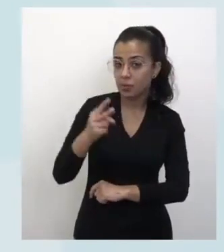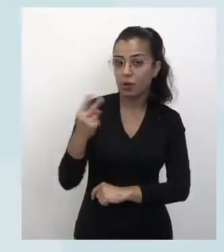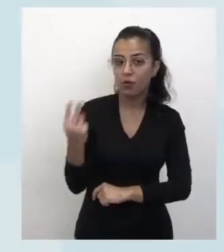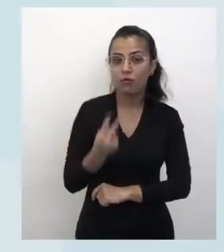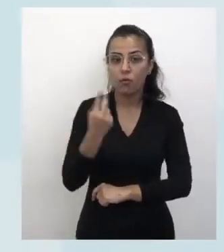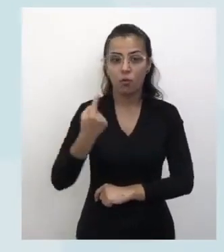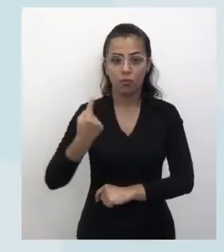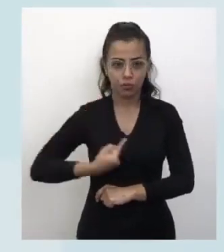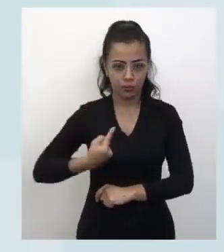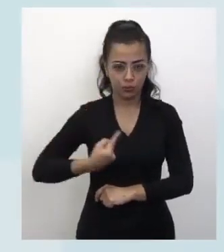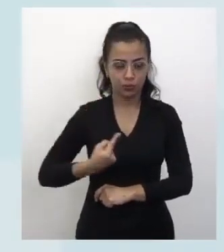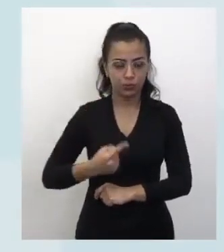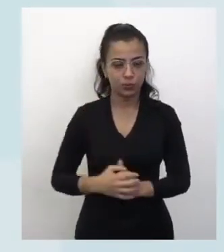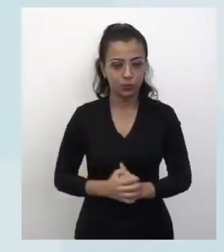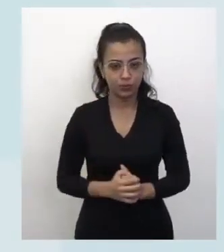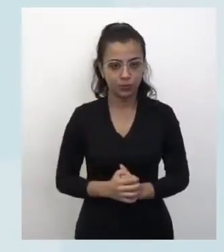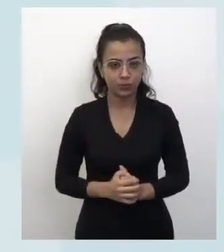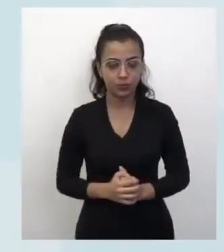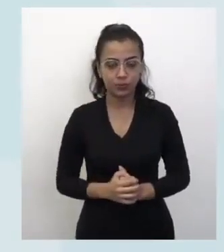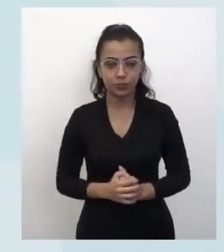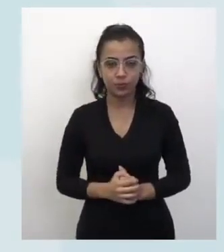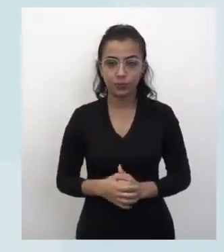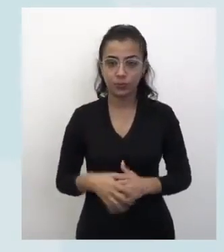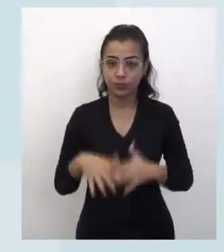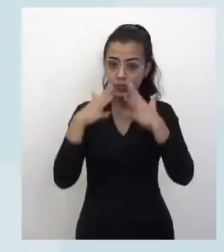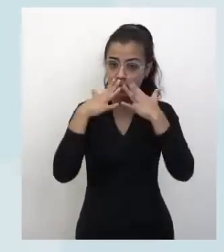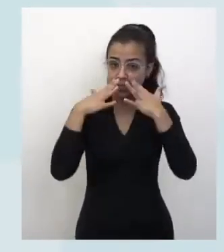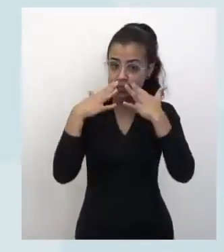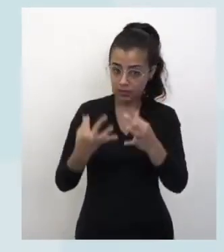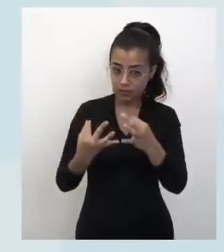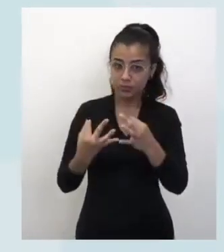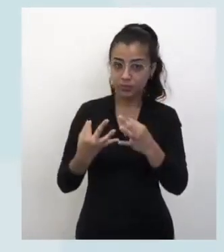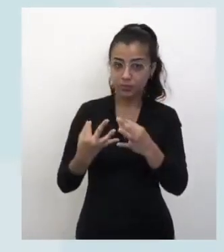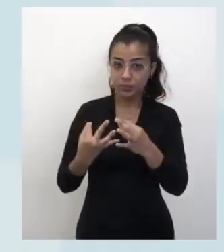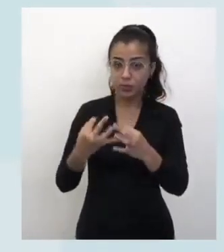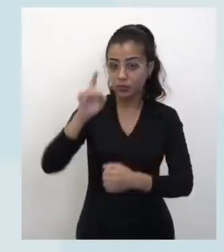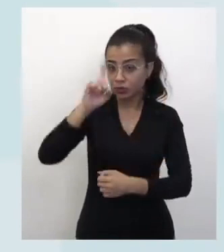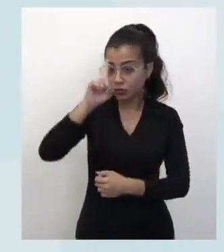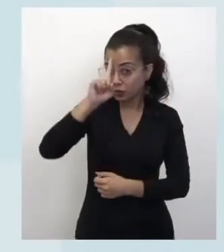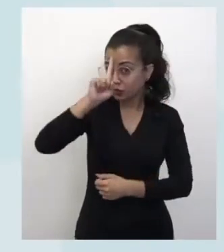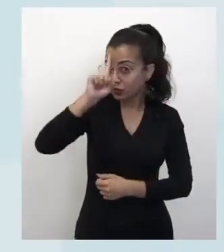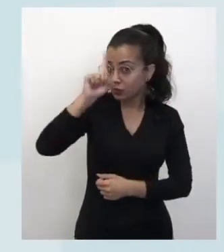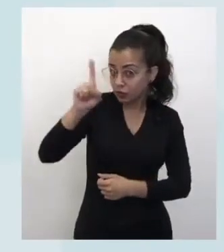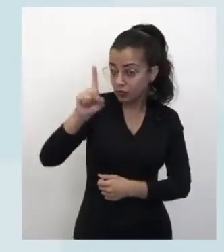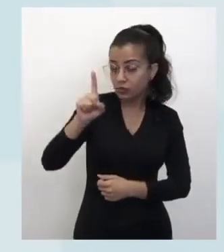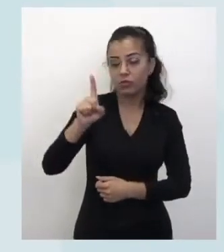ideia é o seguinte, ó. Observe o calendário e responda. As datas